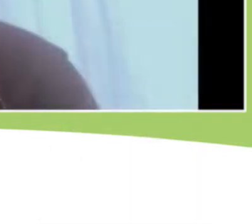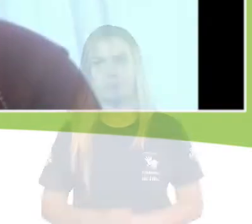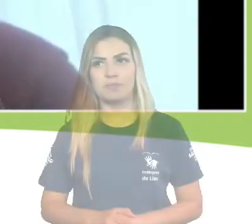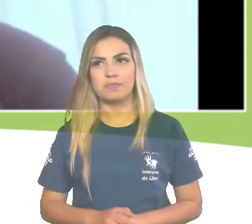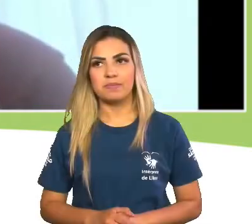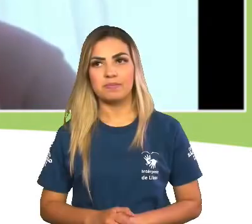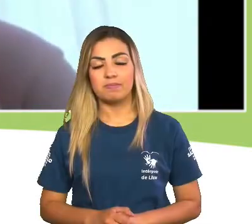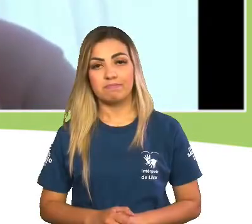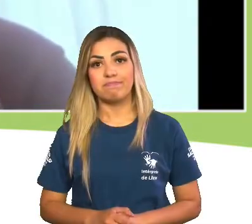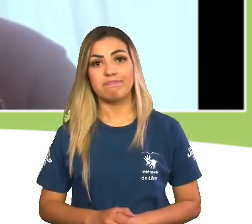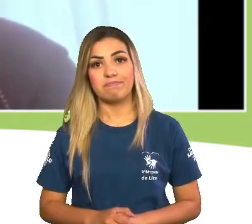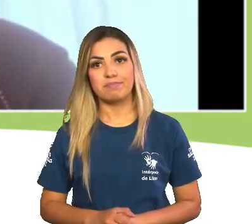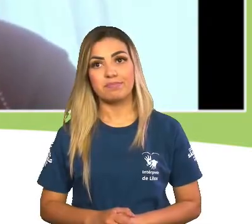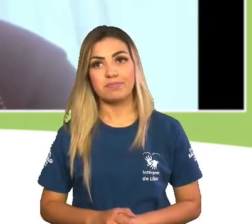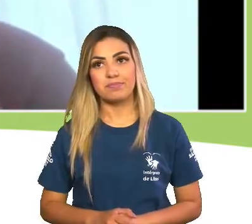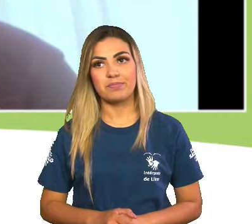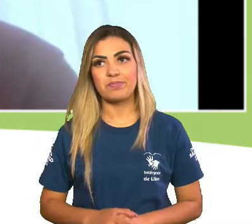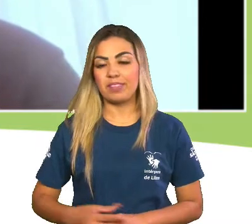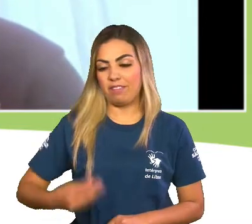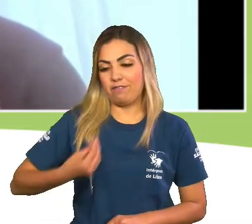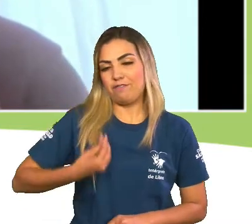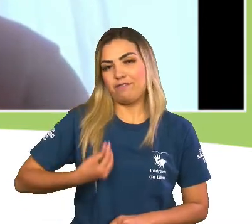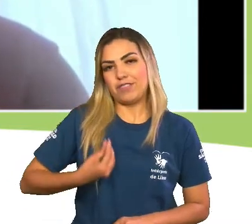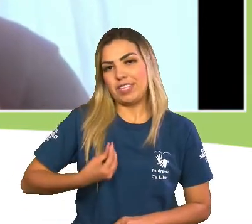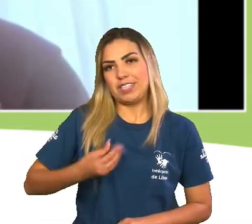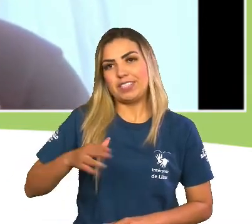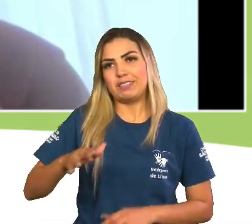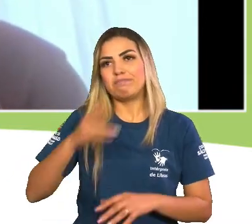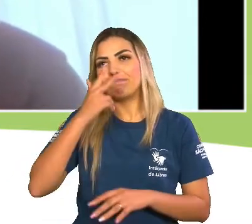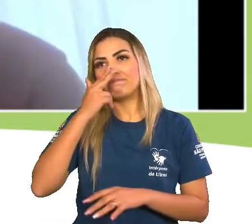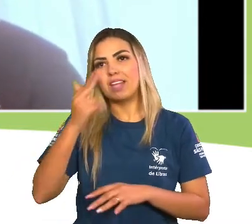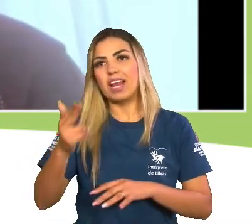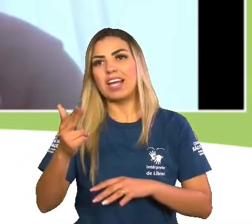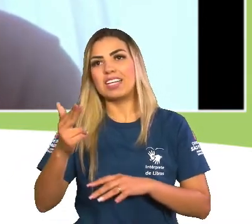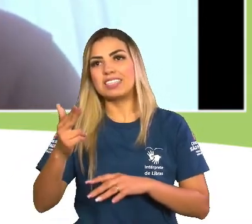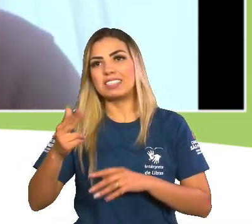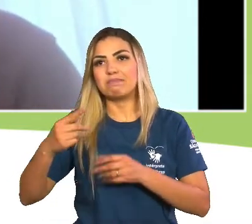A vida nos distanciou, pelo menos geograficamente.